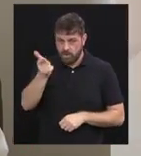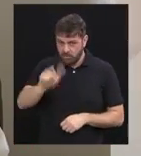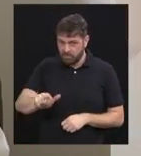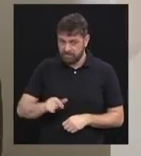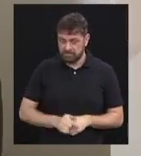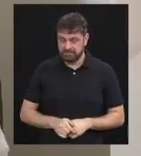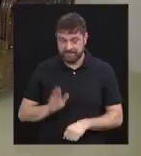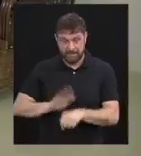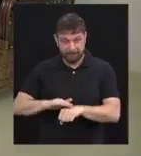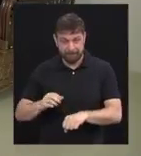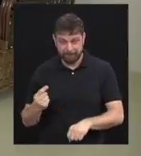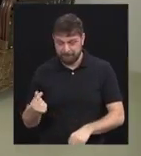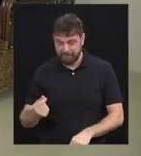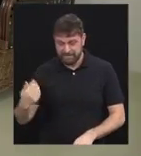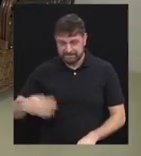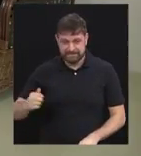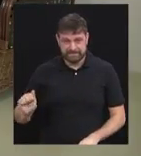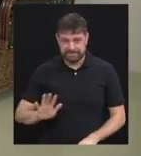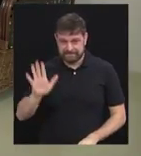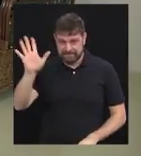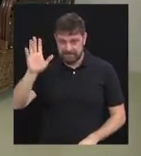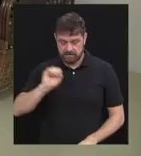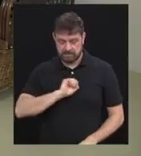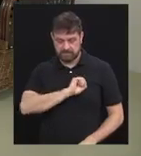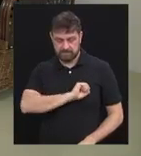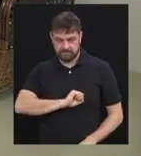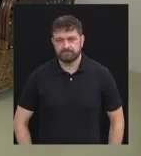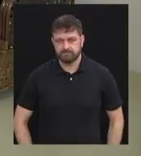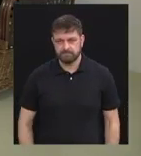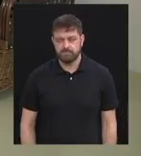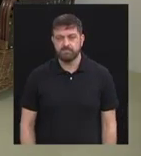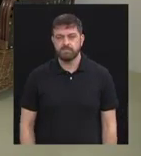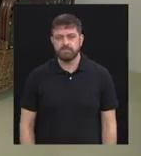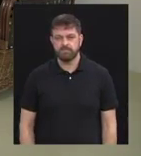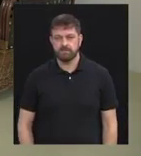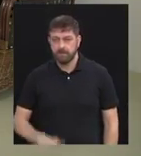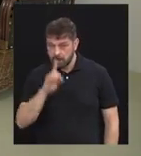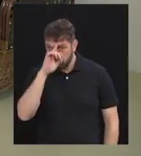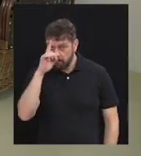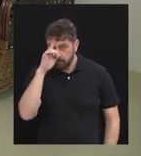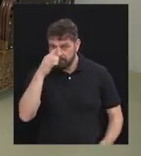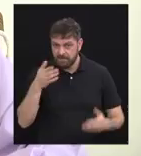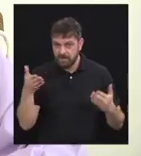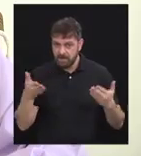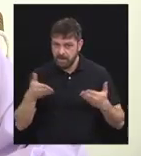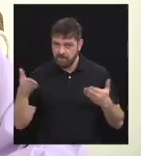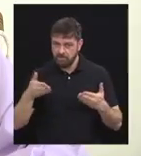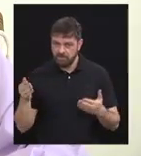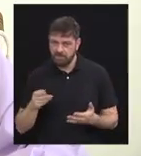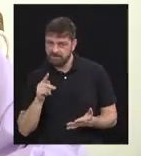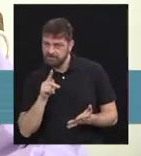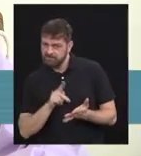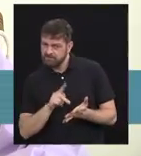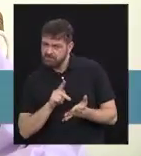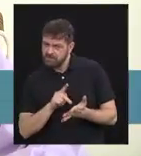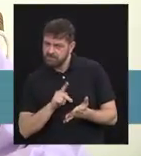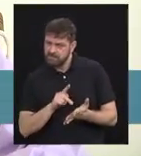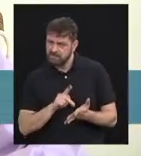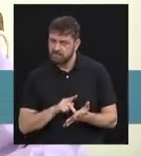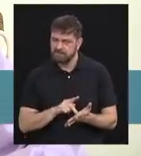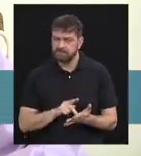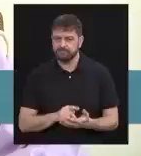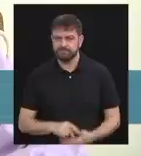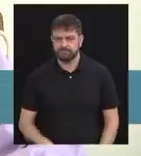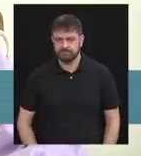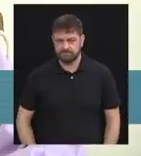mais cara, é a ressonância magnética. A dúvida agora é se é mito, se é verdade ou não.